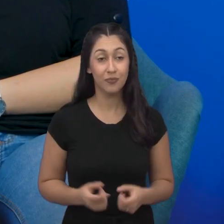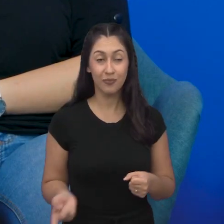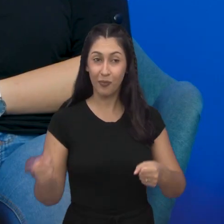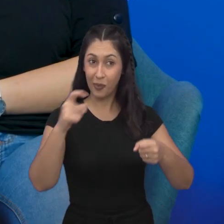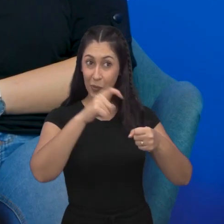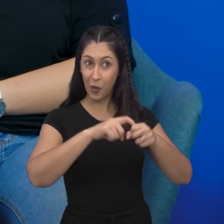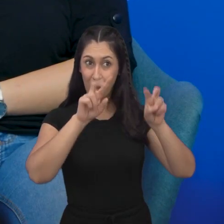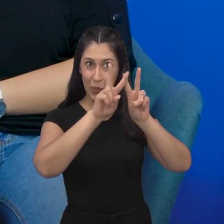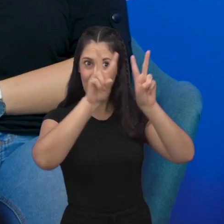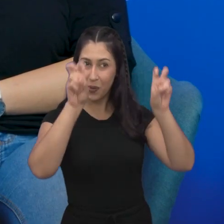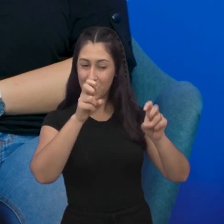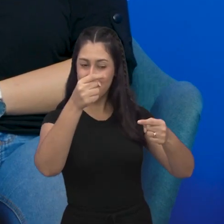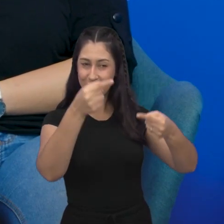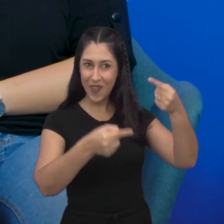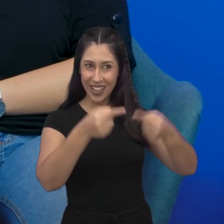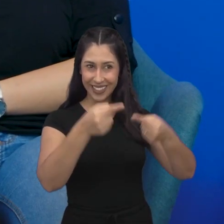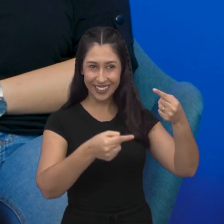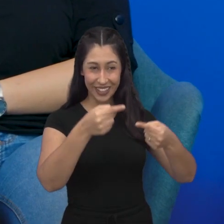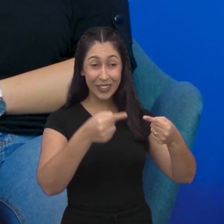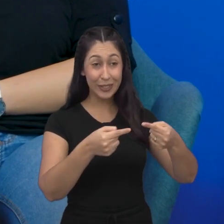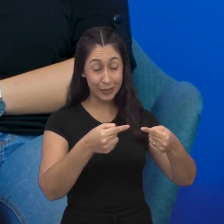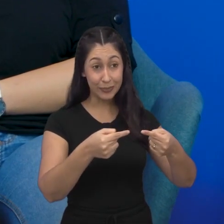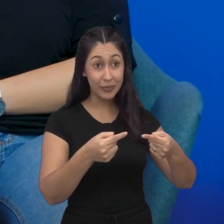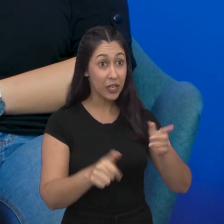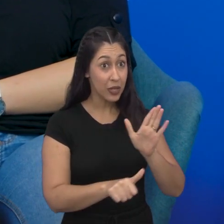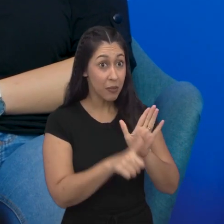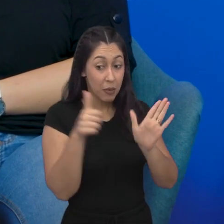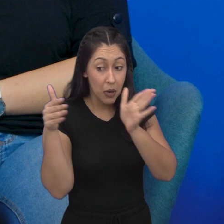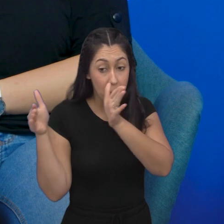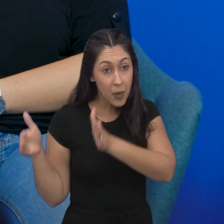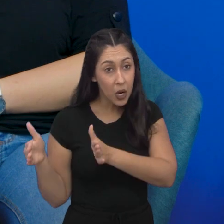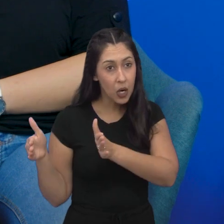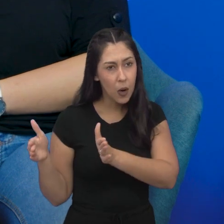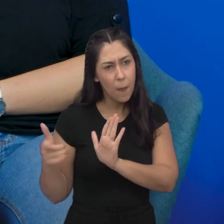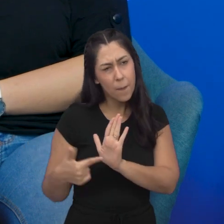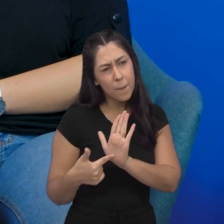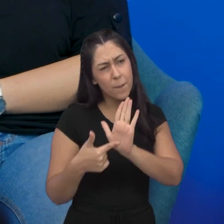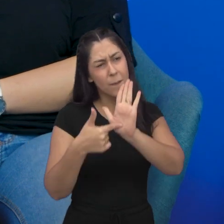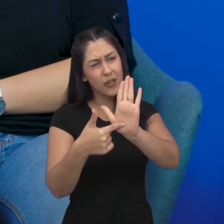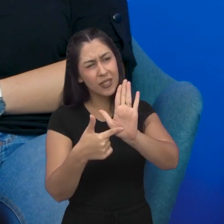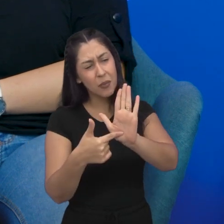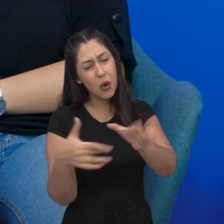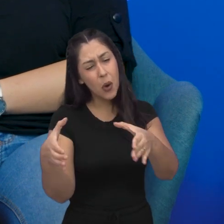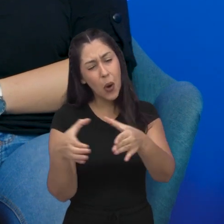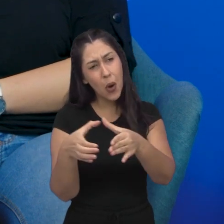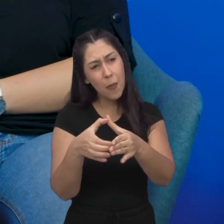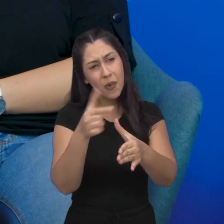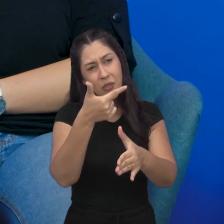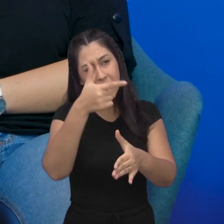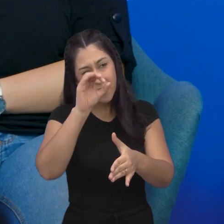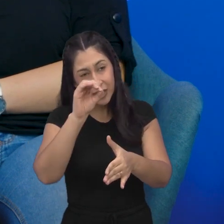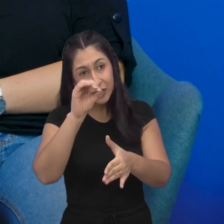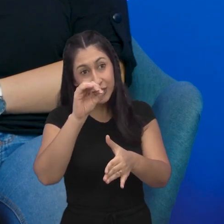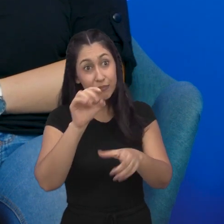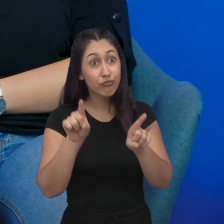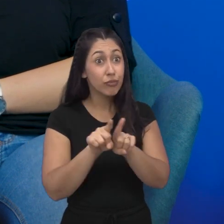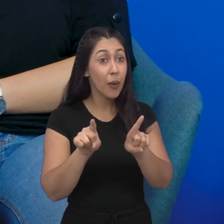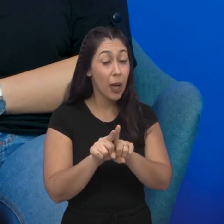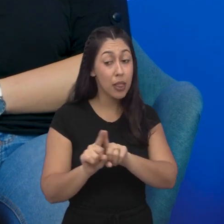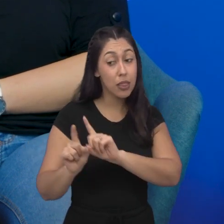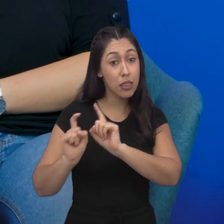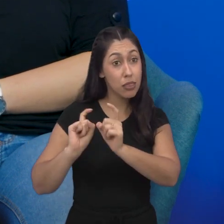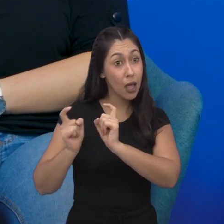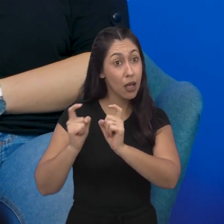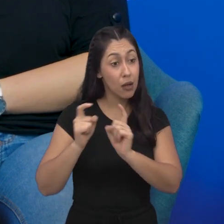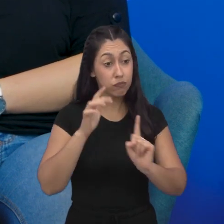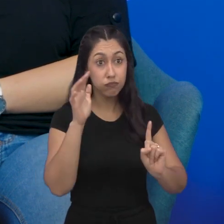Voltamos a falar sobre política. Olha só, no primeiro bloco você conheceu um pouco mais sobre o Grupo dos 20 e o impacto das reuniões